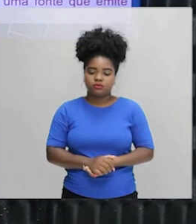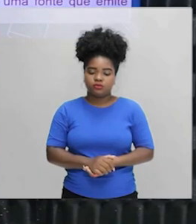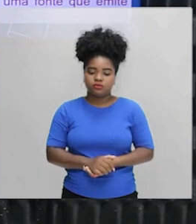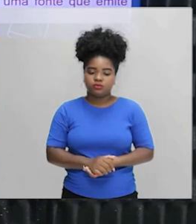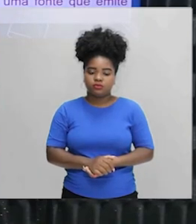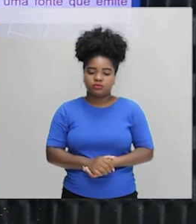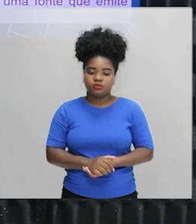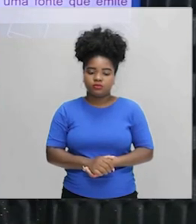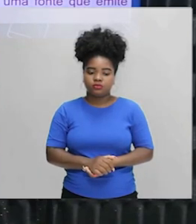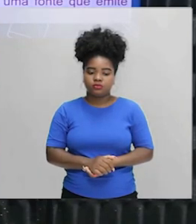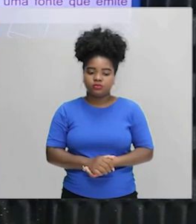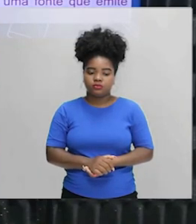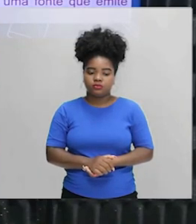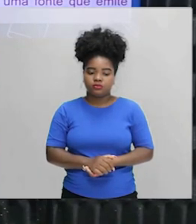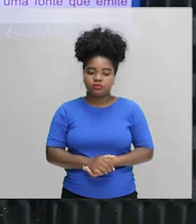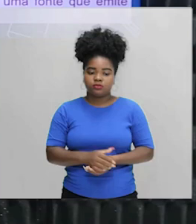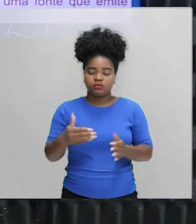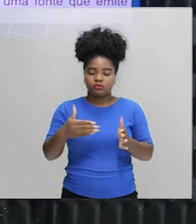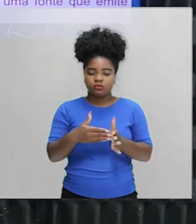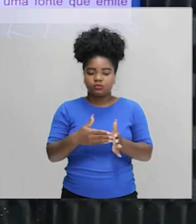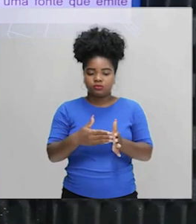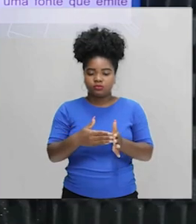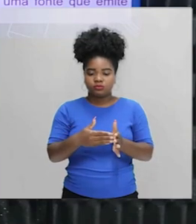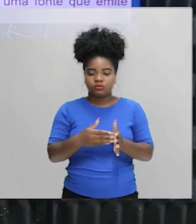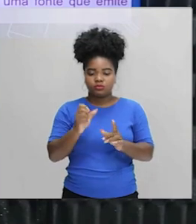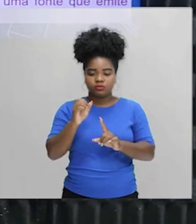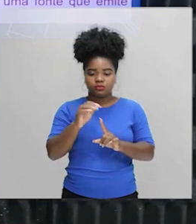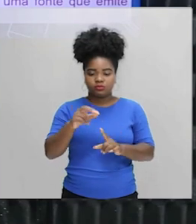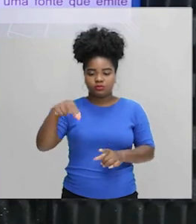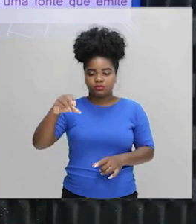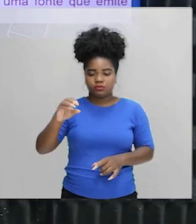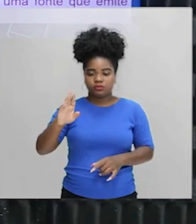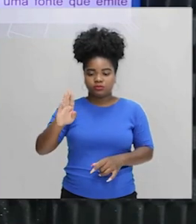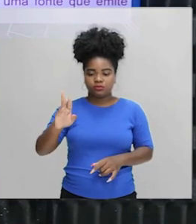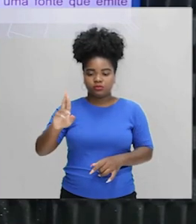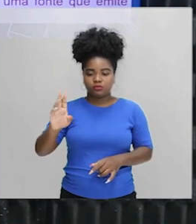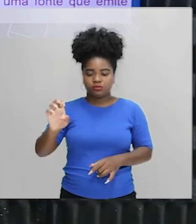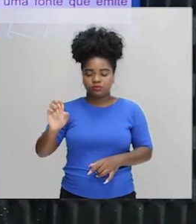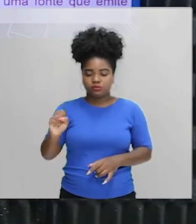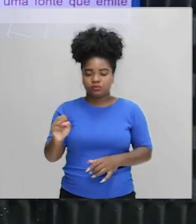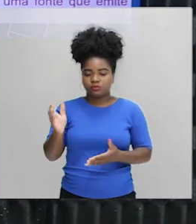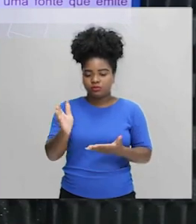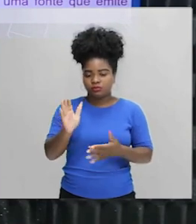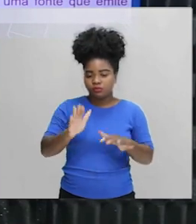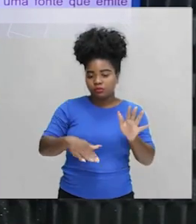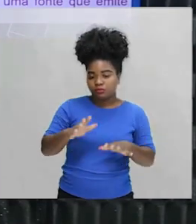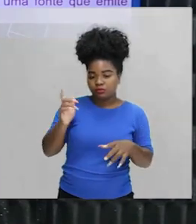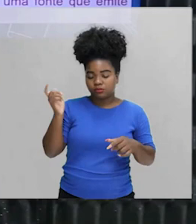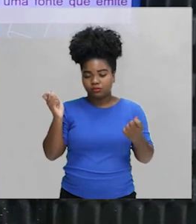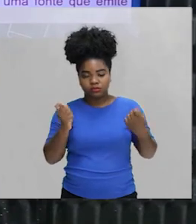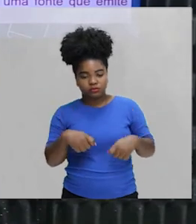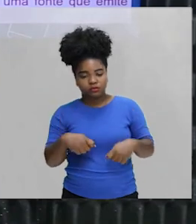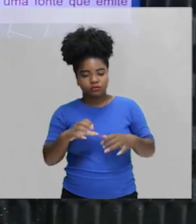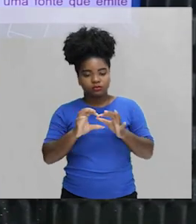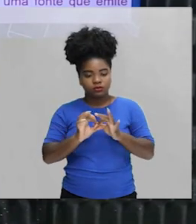ali a última a última coluna que são dos gases nobres né então algun alguns daqueles gases ali eles conseguem emitir